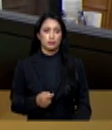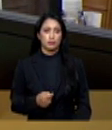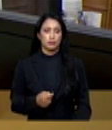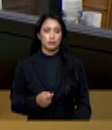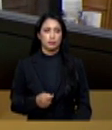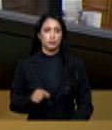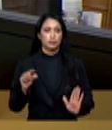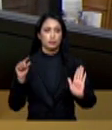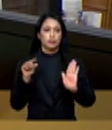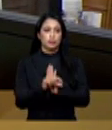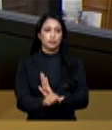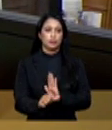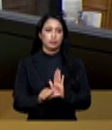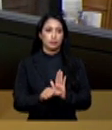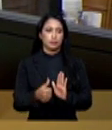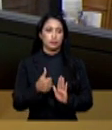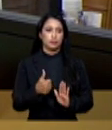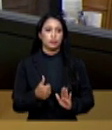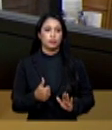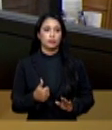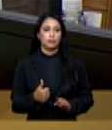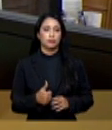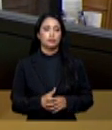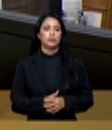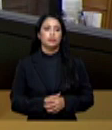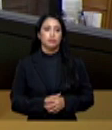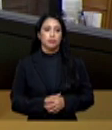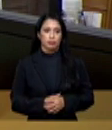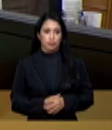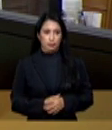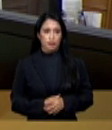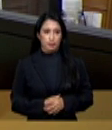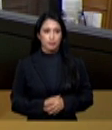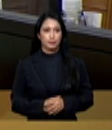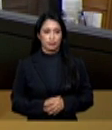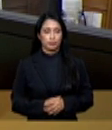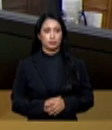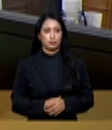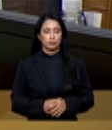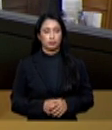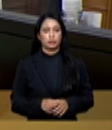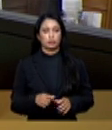parágrafo primeiro a palavra primeiro